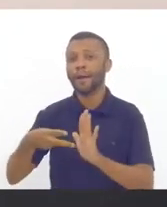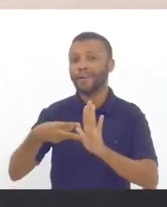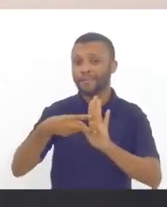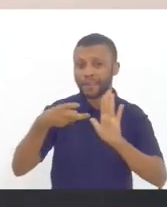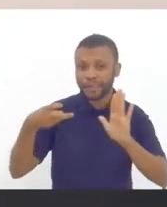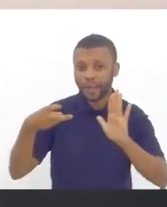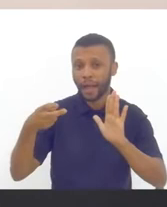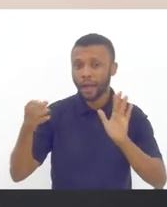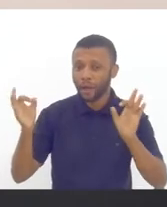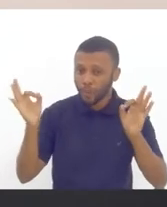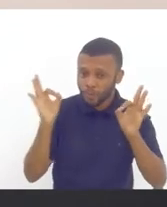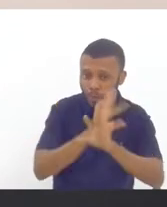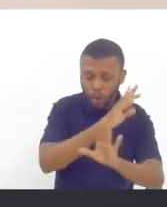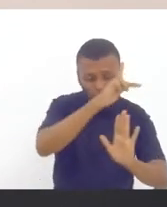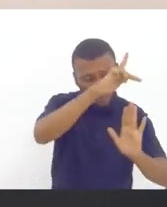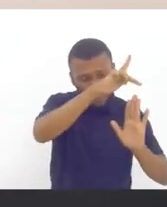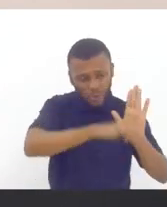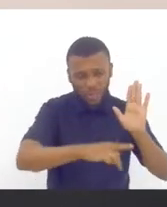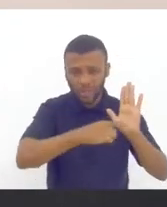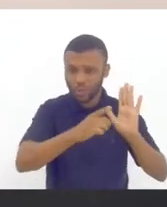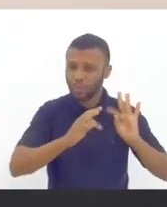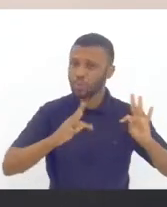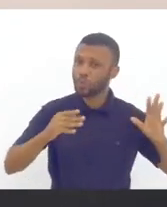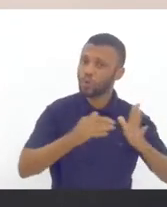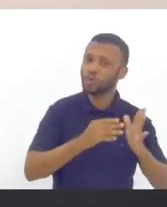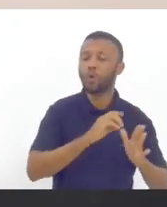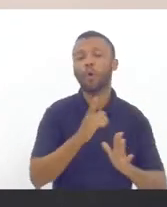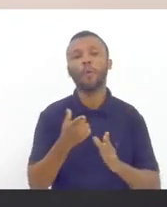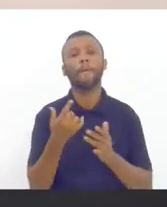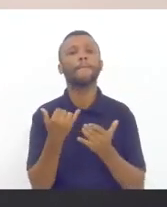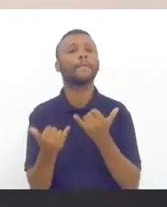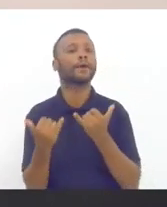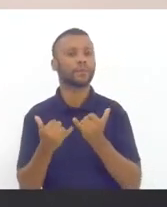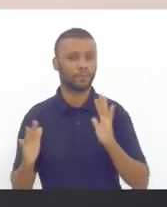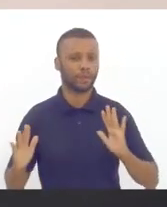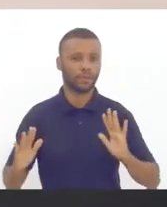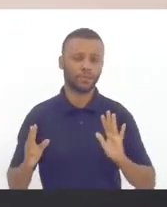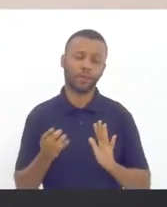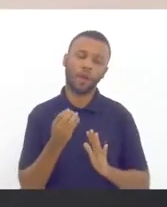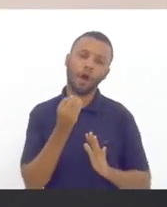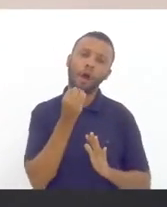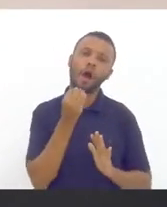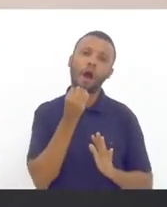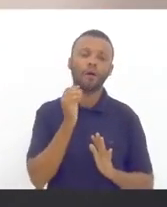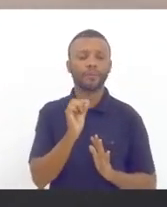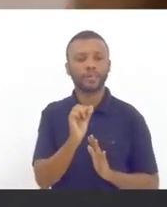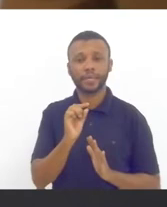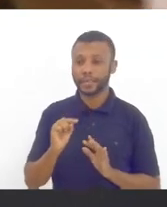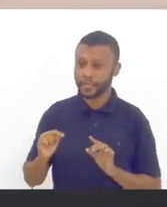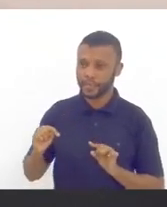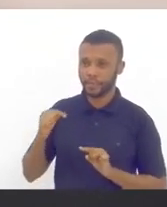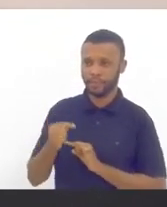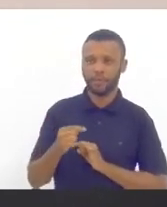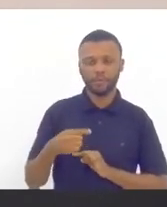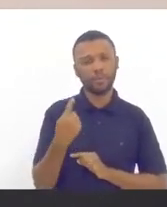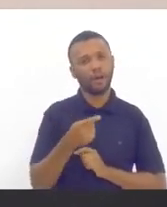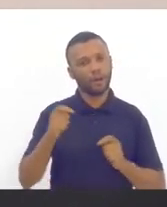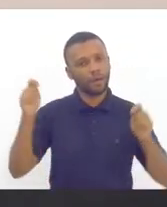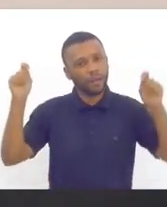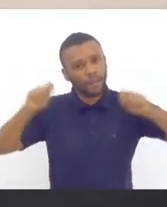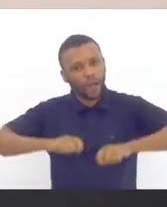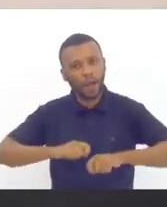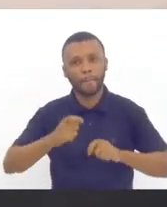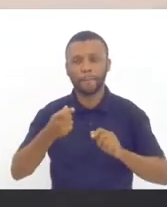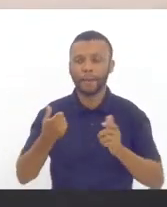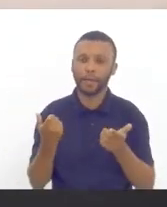totalmente ou parcialmente. E, evidentemente, depois disso, nós podemos derrubar